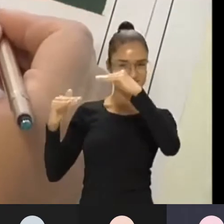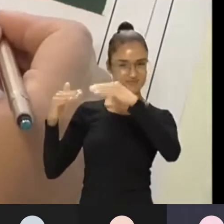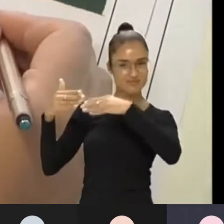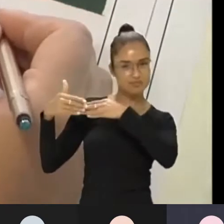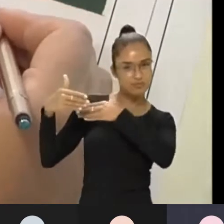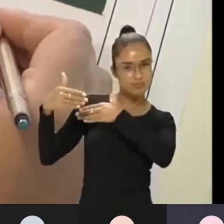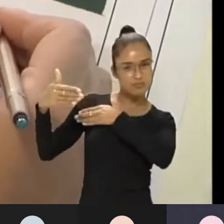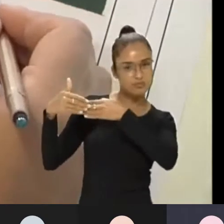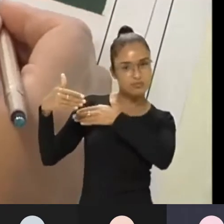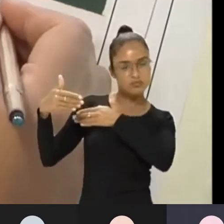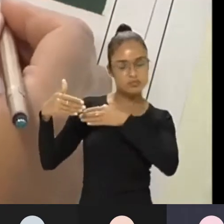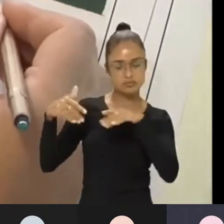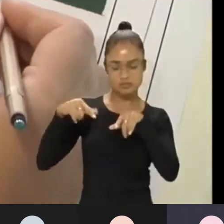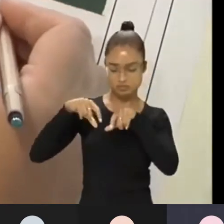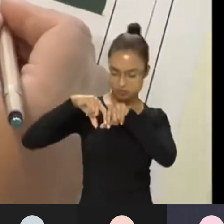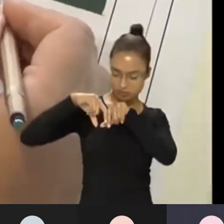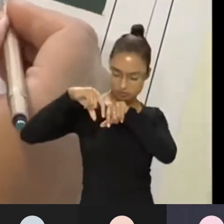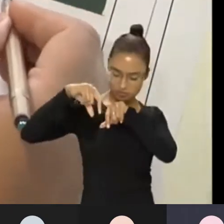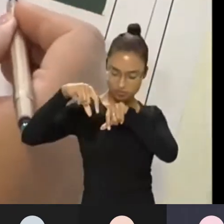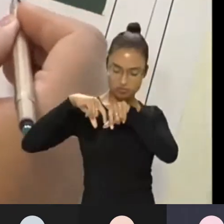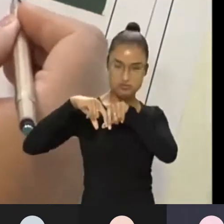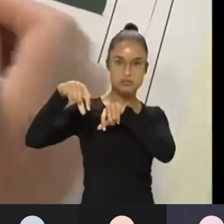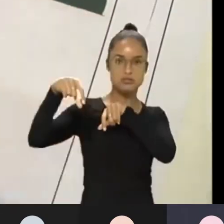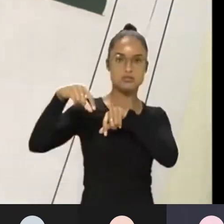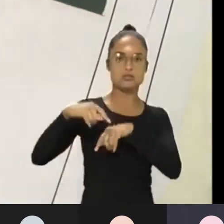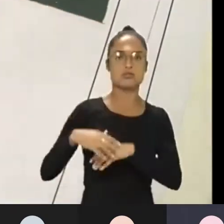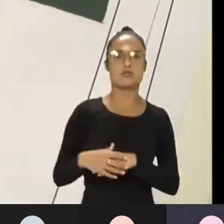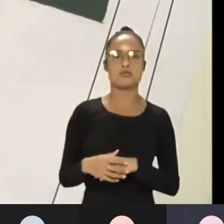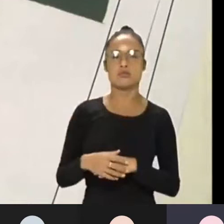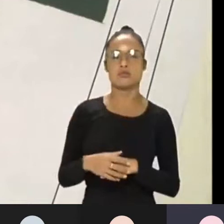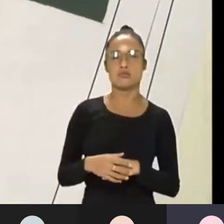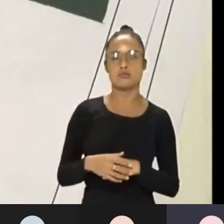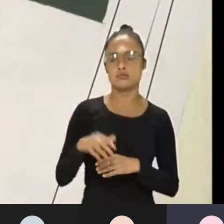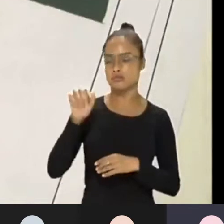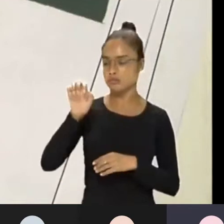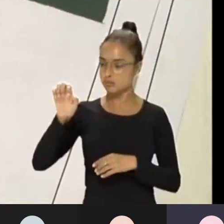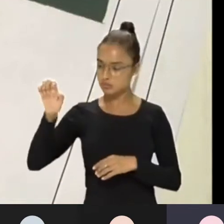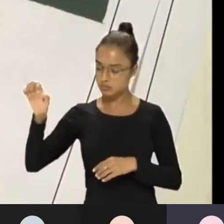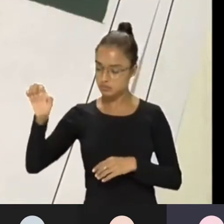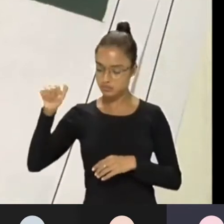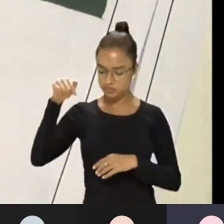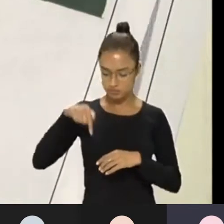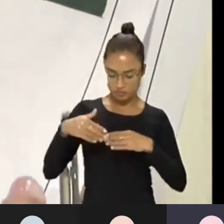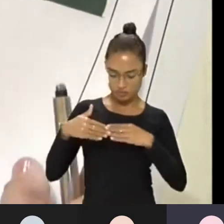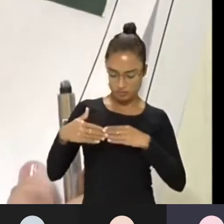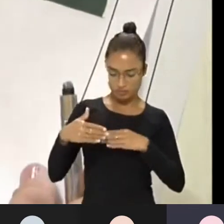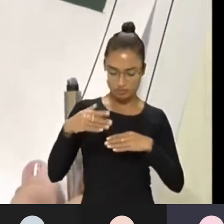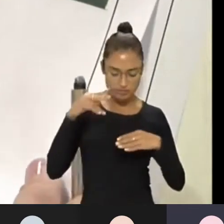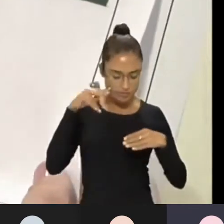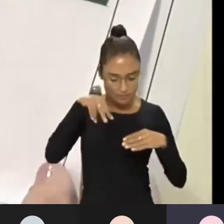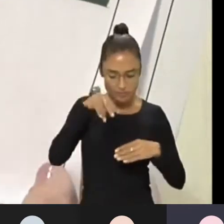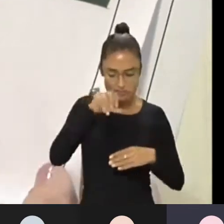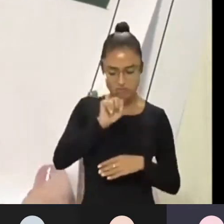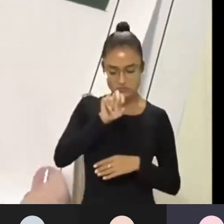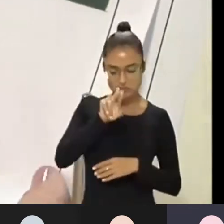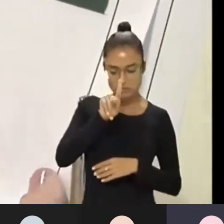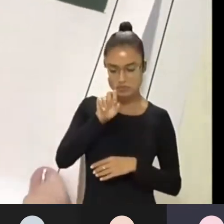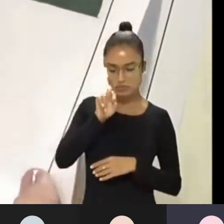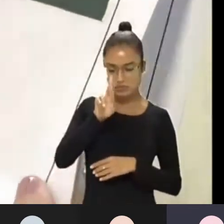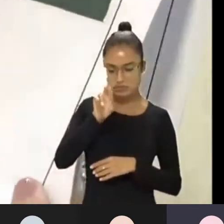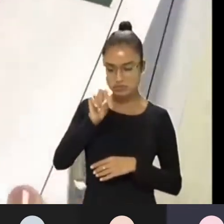unidade de afastamento na vista superior, tem uma unidade de afastamento na vista lateral esquerda. É uma forma de representar.